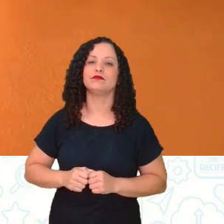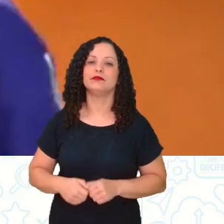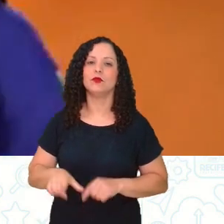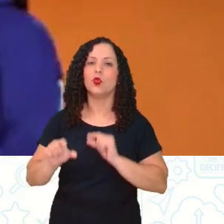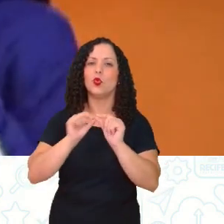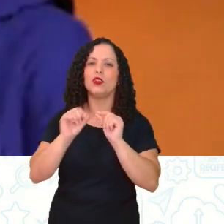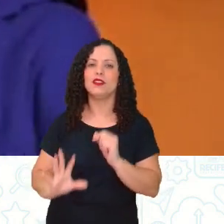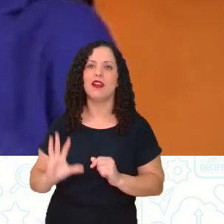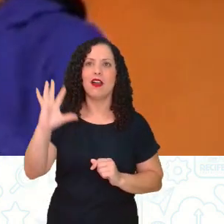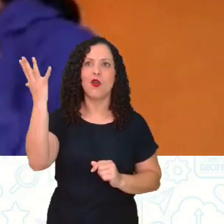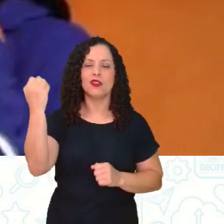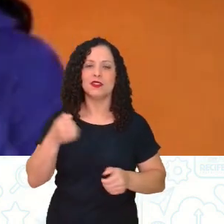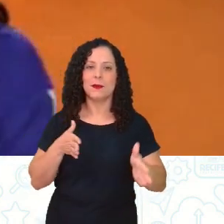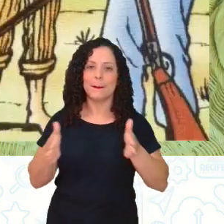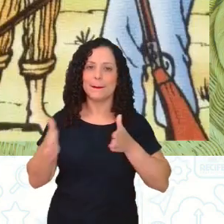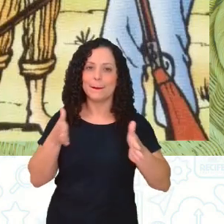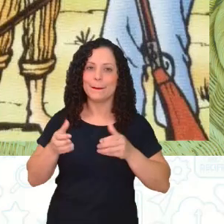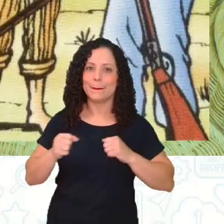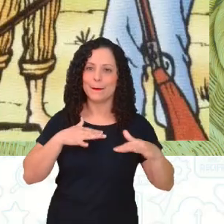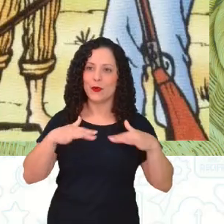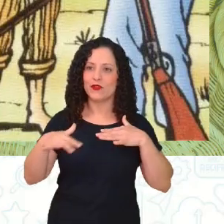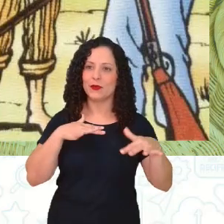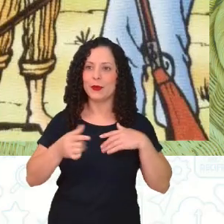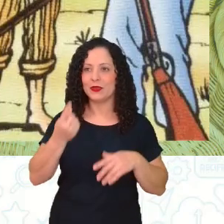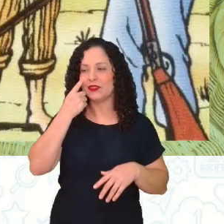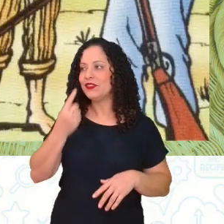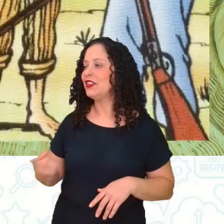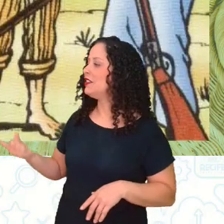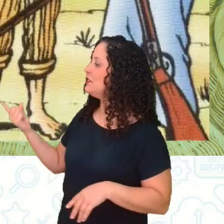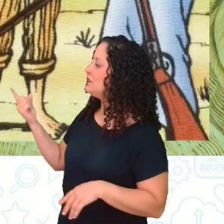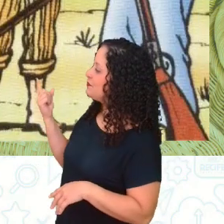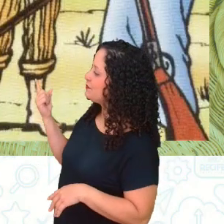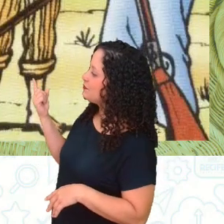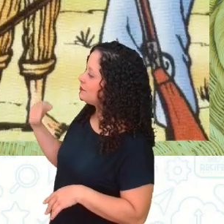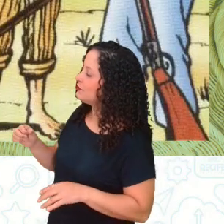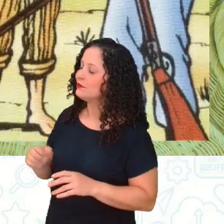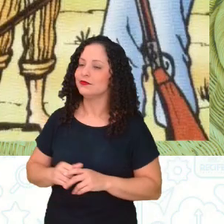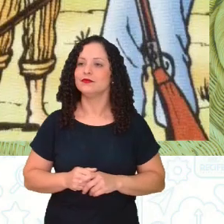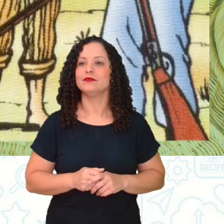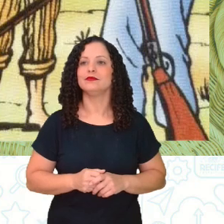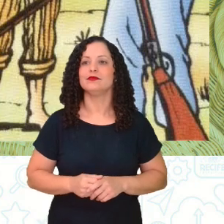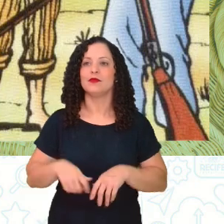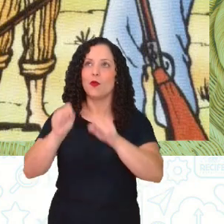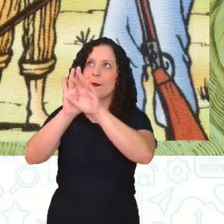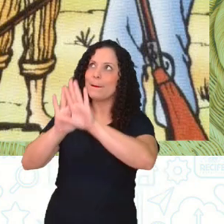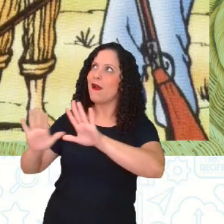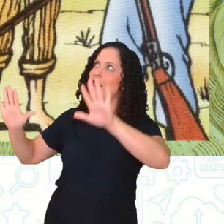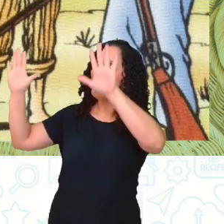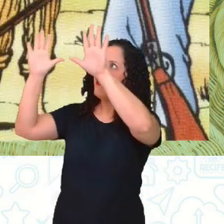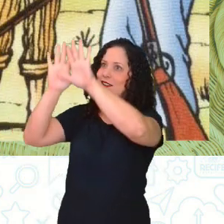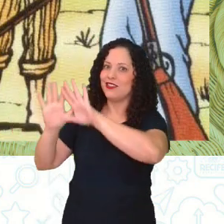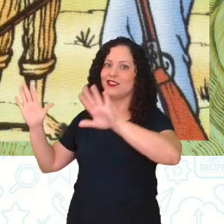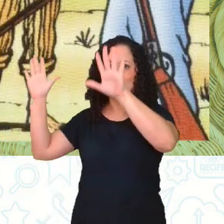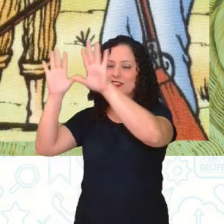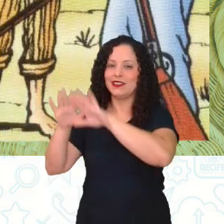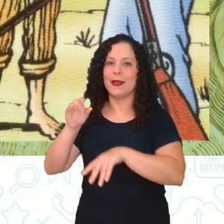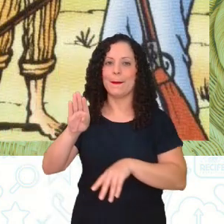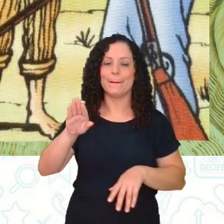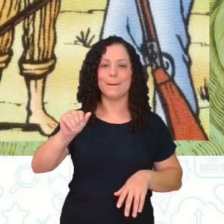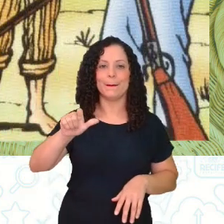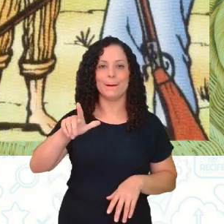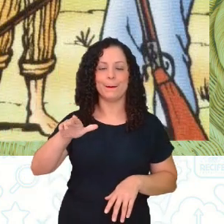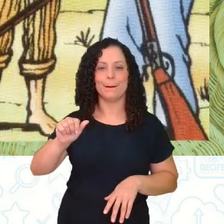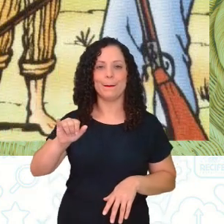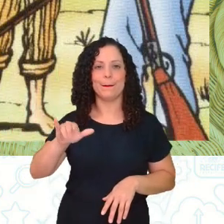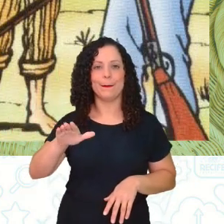tiveram, né, destaques nesse movimento. Olha aí, uma imagem que eu trago, né, uma representação aí da balaiada,